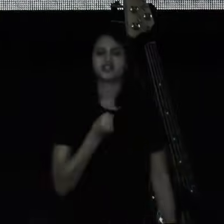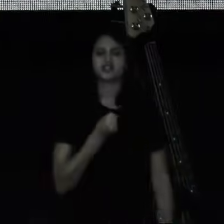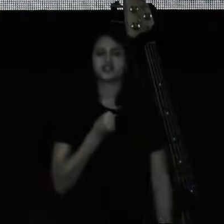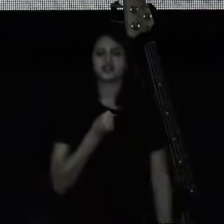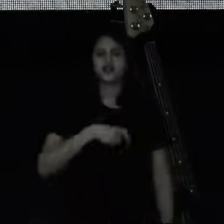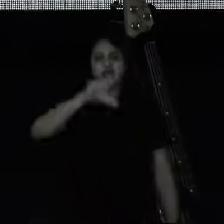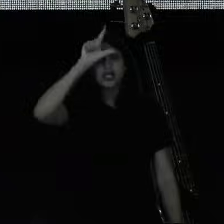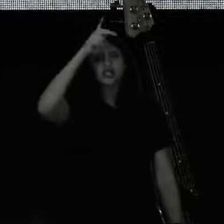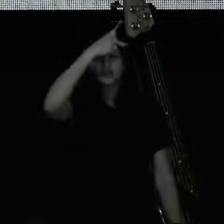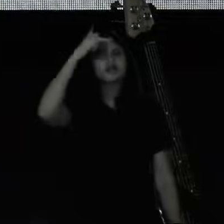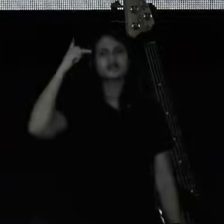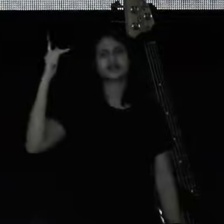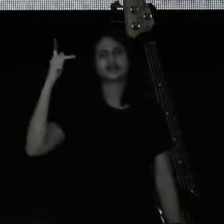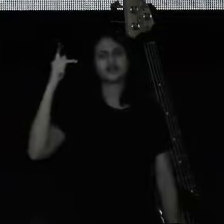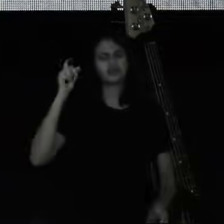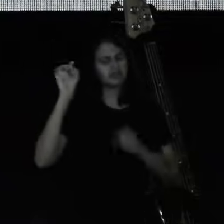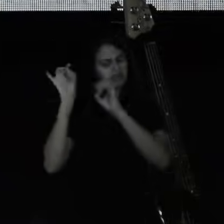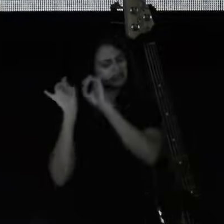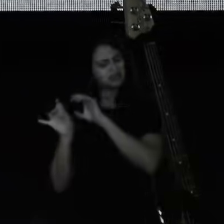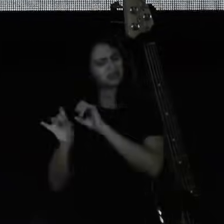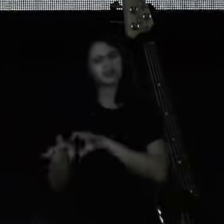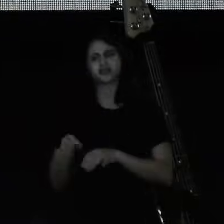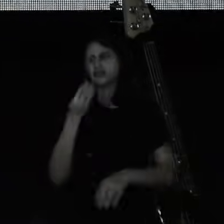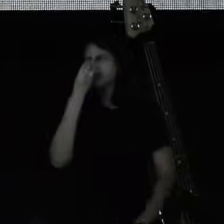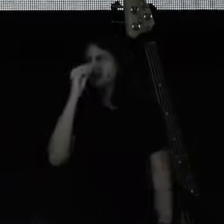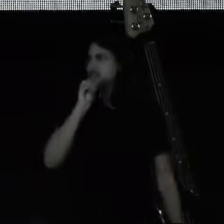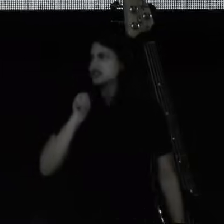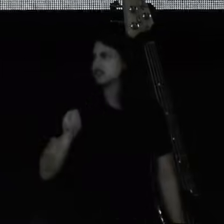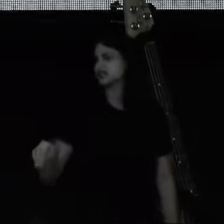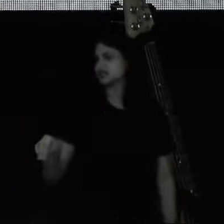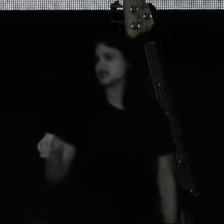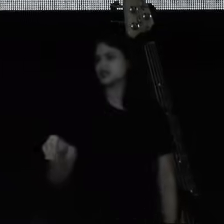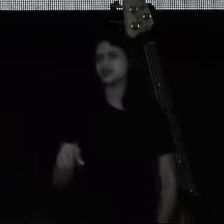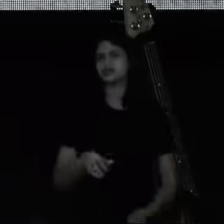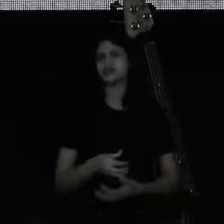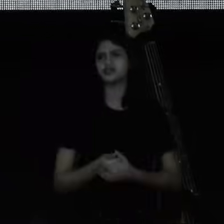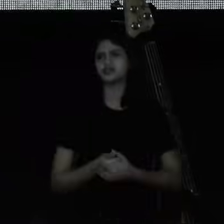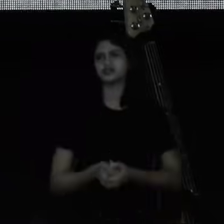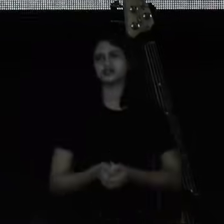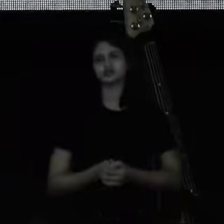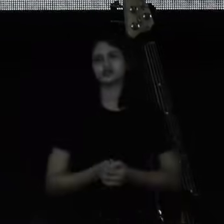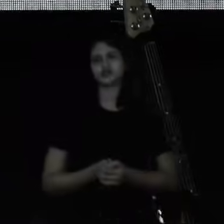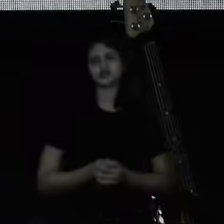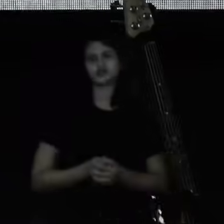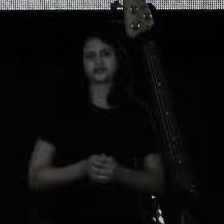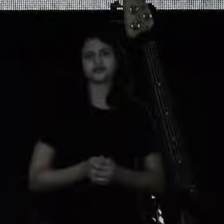estavam simplesmente abandonadas, rejeitadas, desocupadas.